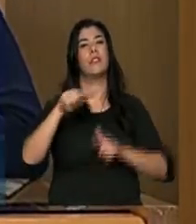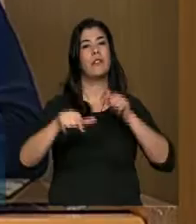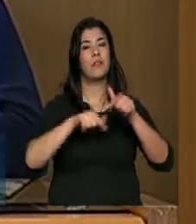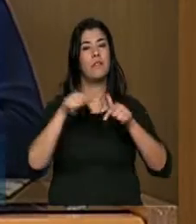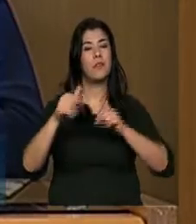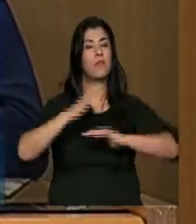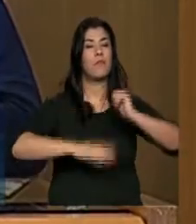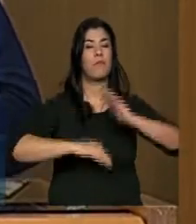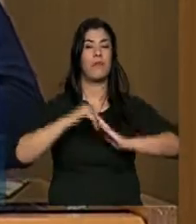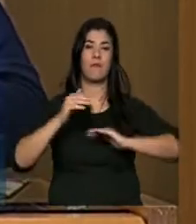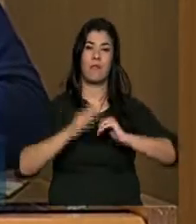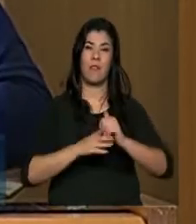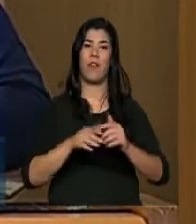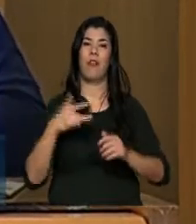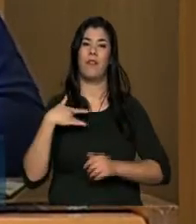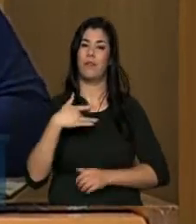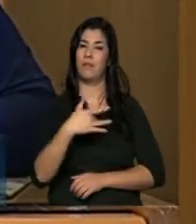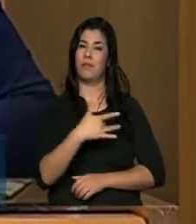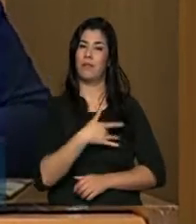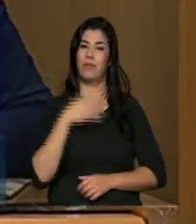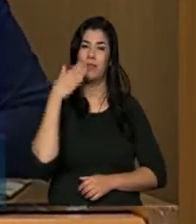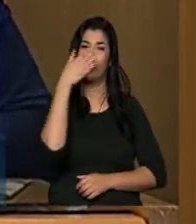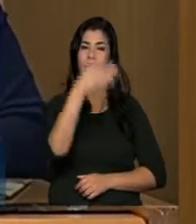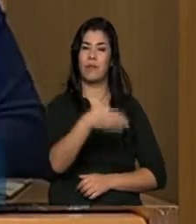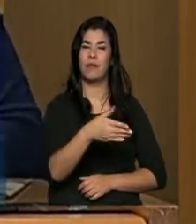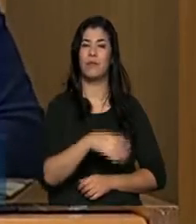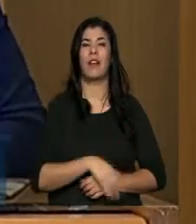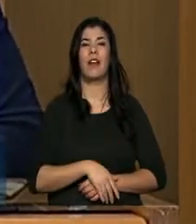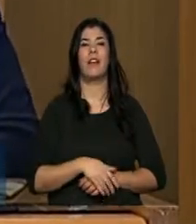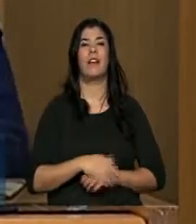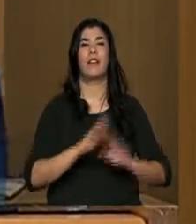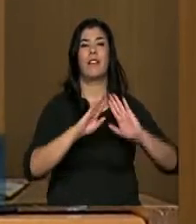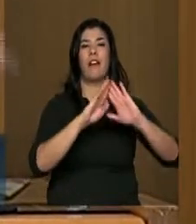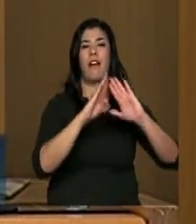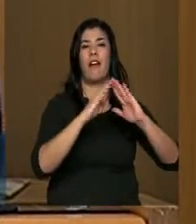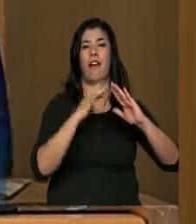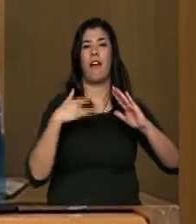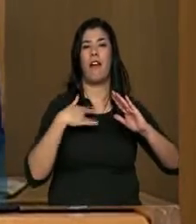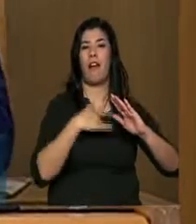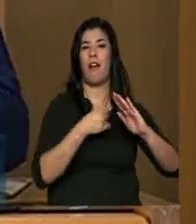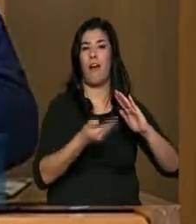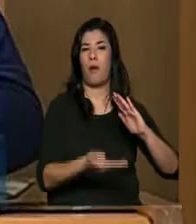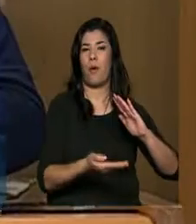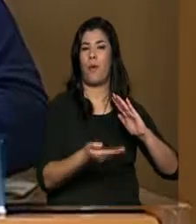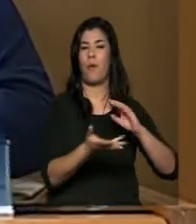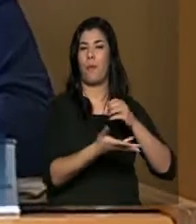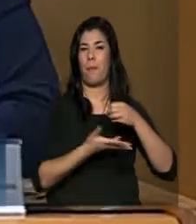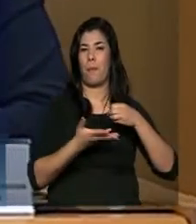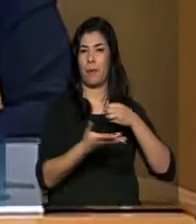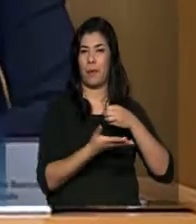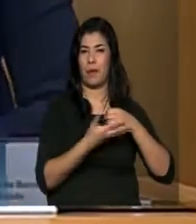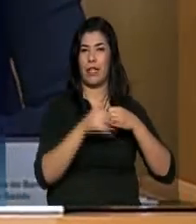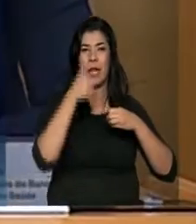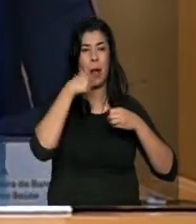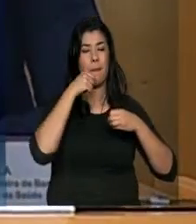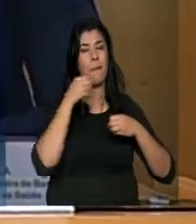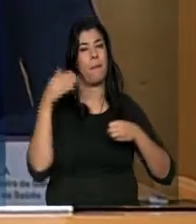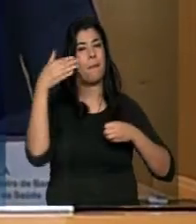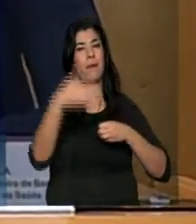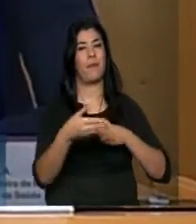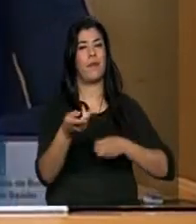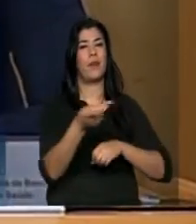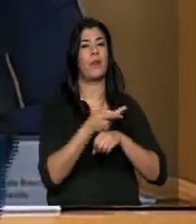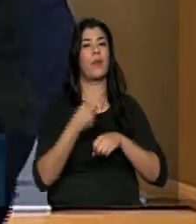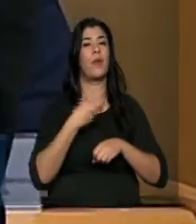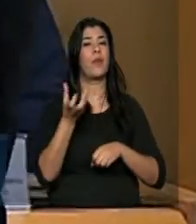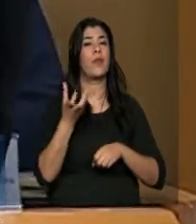de saúde lá na ponta, seja na unidade básica, que está orientando as mães a procurarem o banco de leite para fazer uma